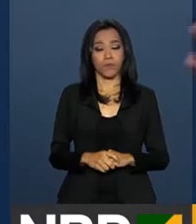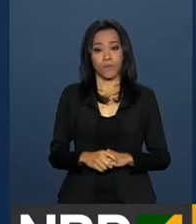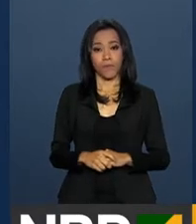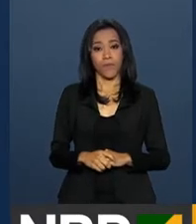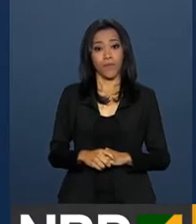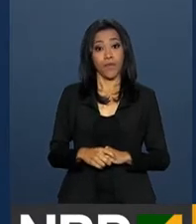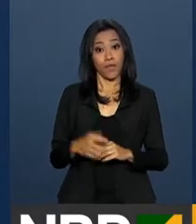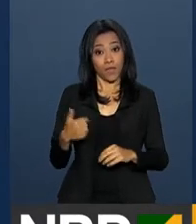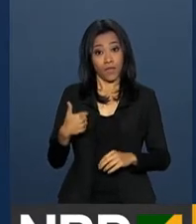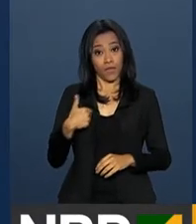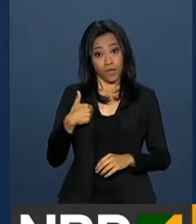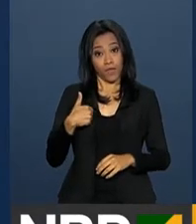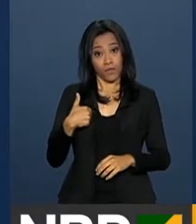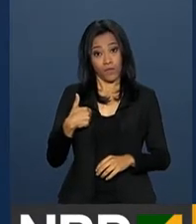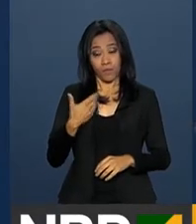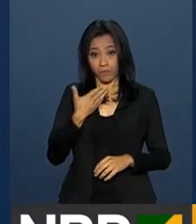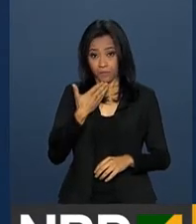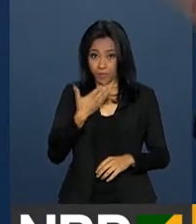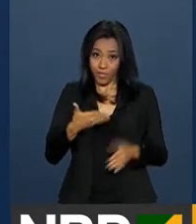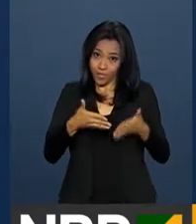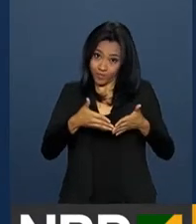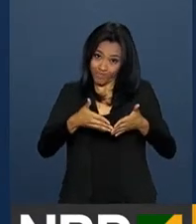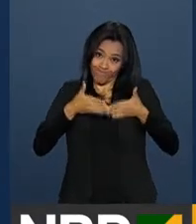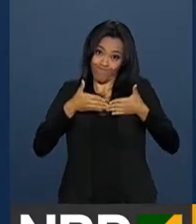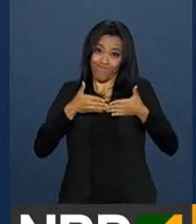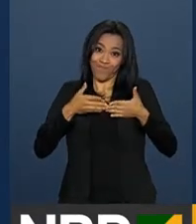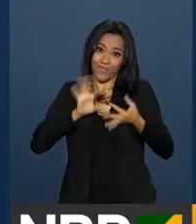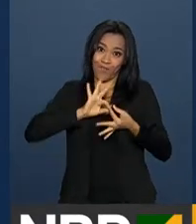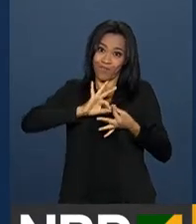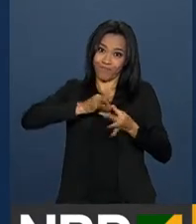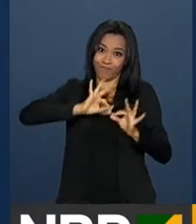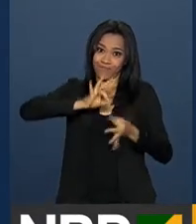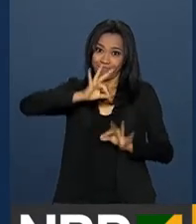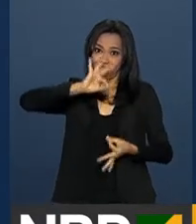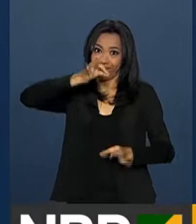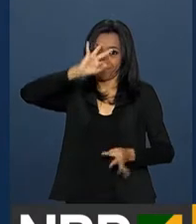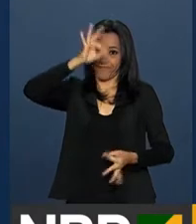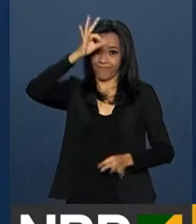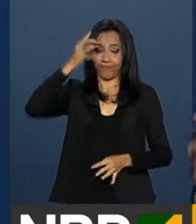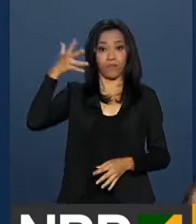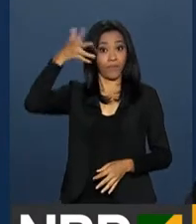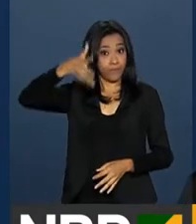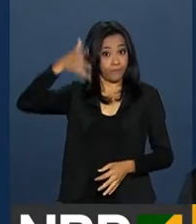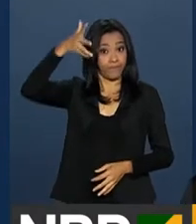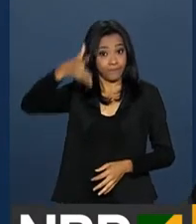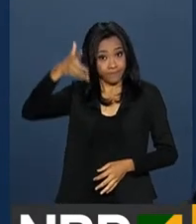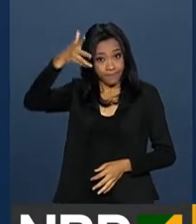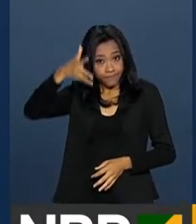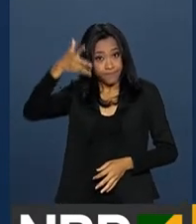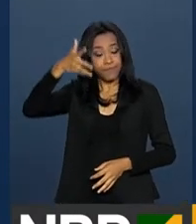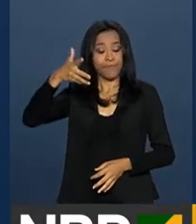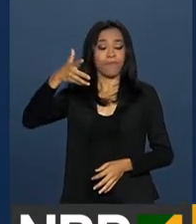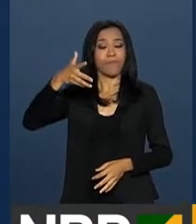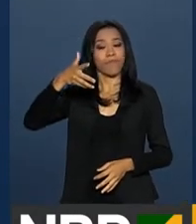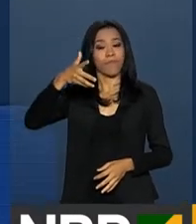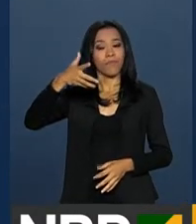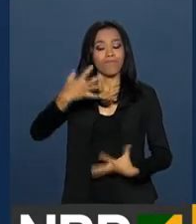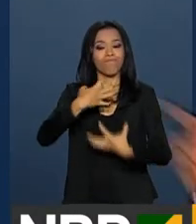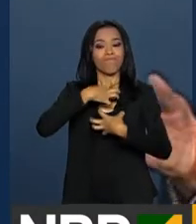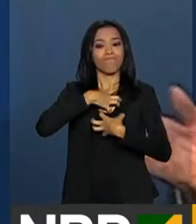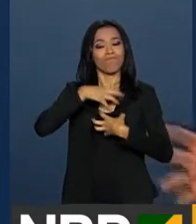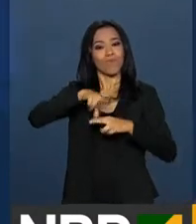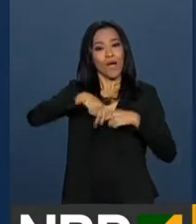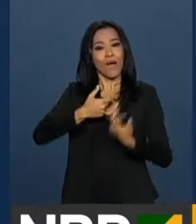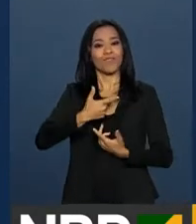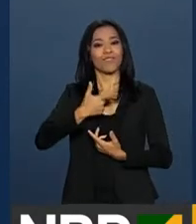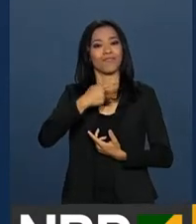Por isso, eu vou pedir licença para me alongar um pouco na minha fala, inspirado precisamente pela